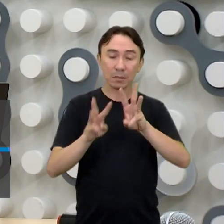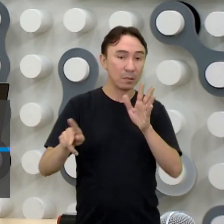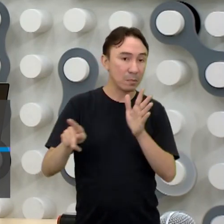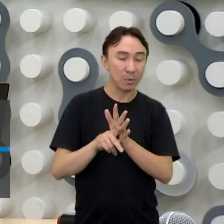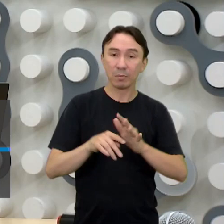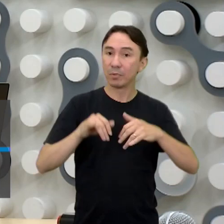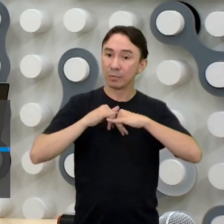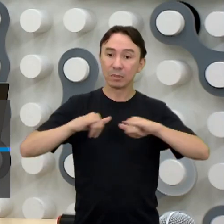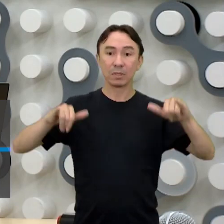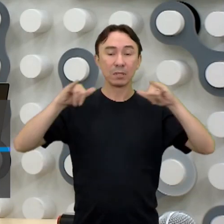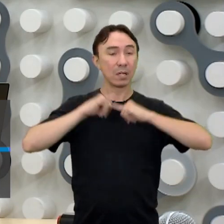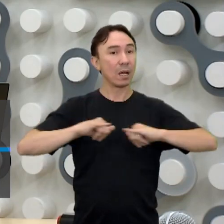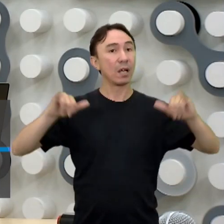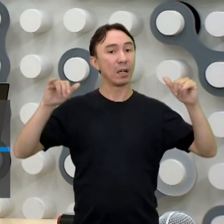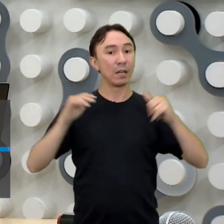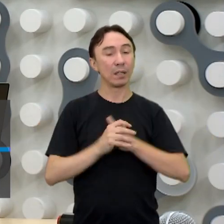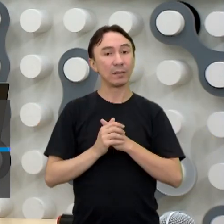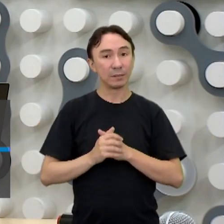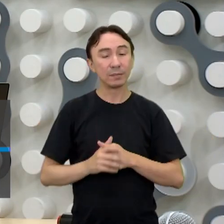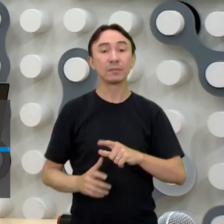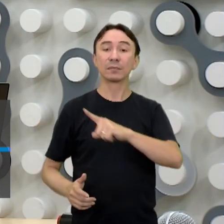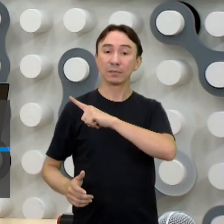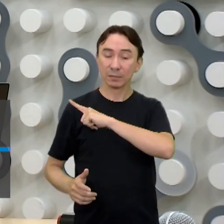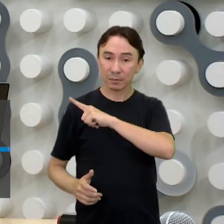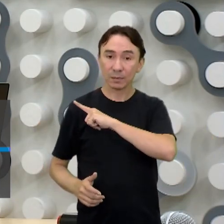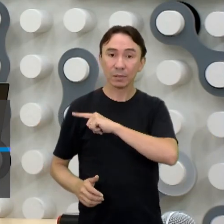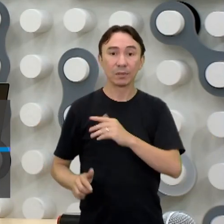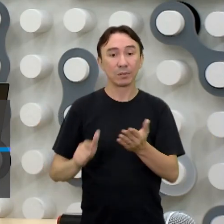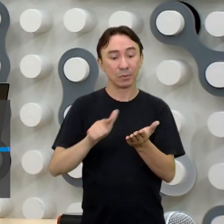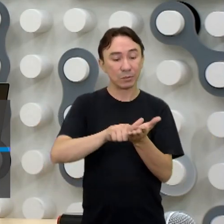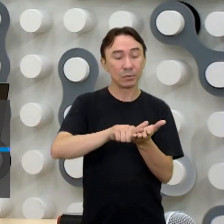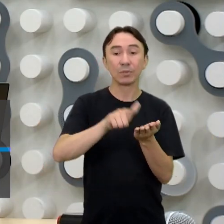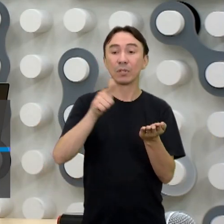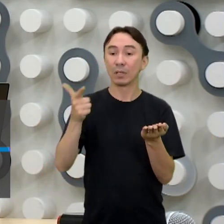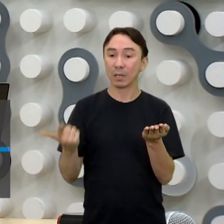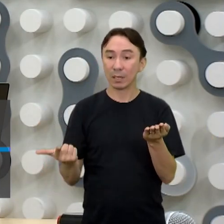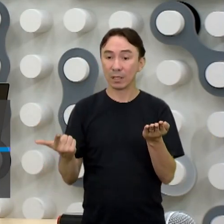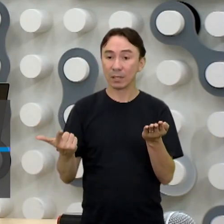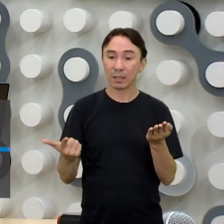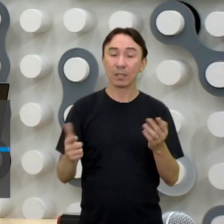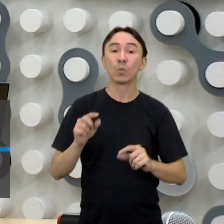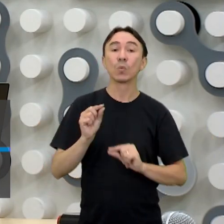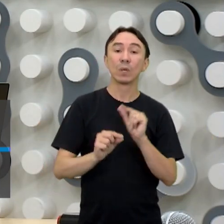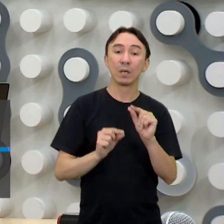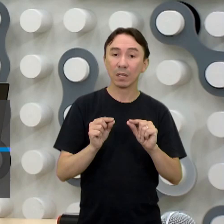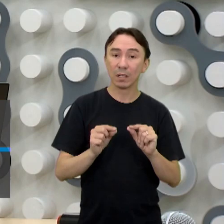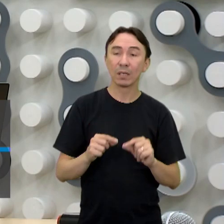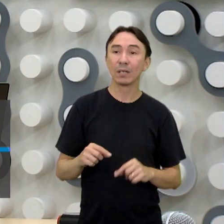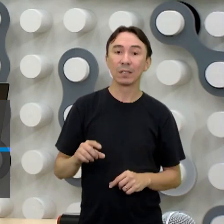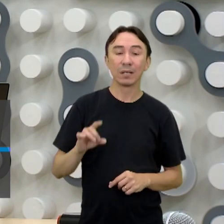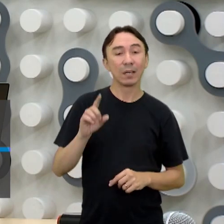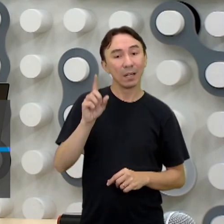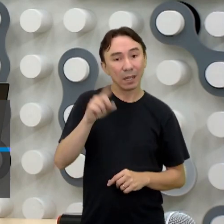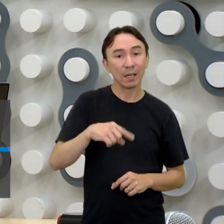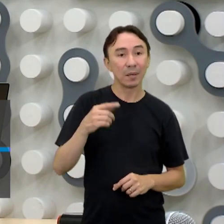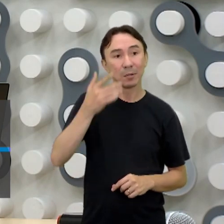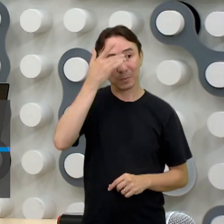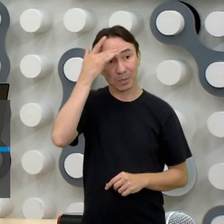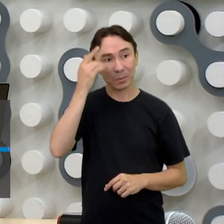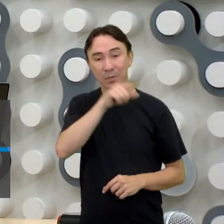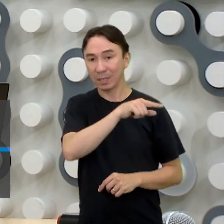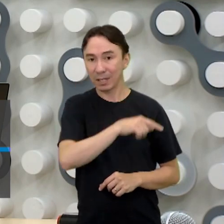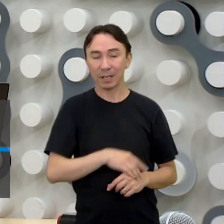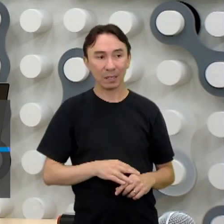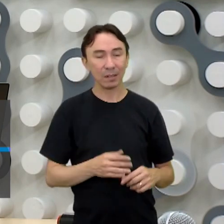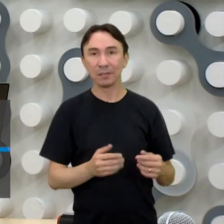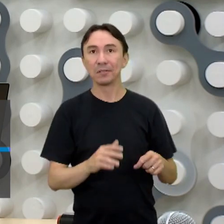tem jornais que eles são verdadeiros reprodutores do conteúdo produzido pelos espectadores. Você manda